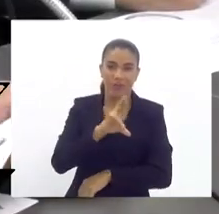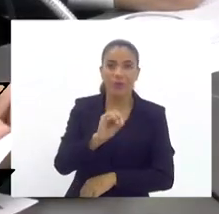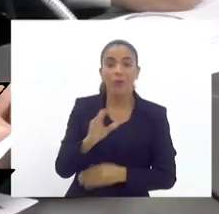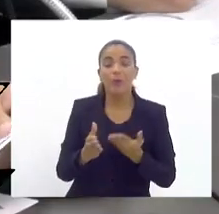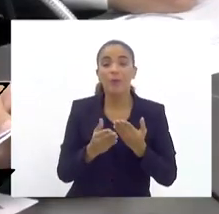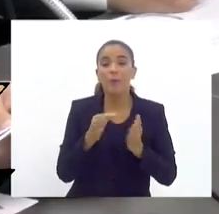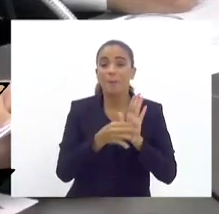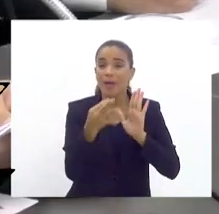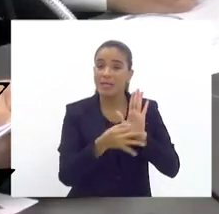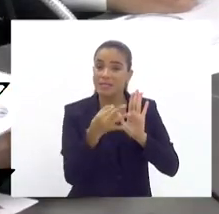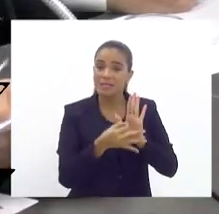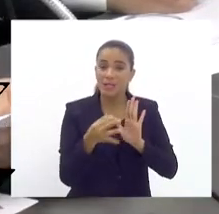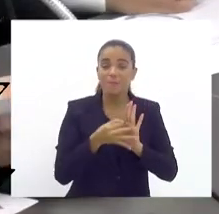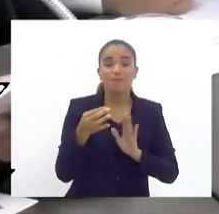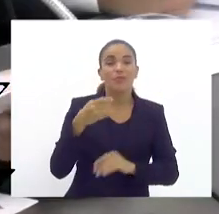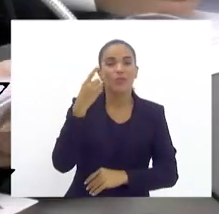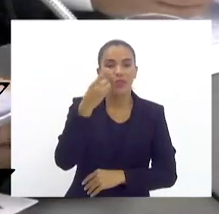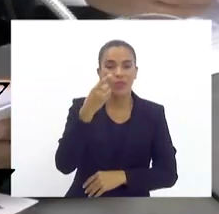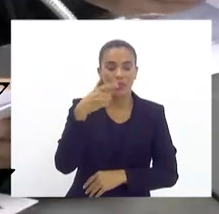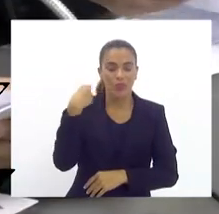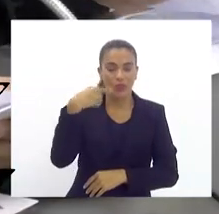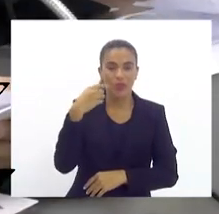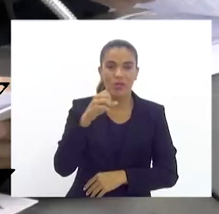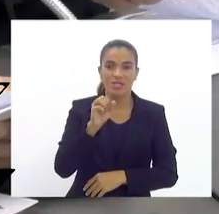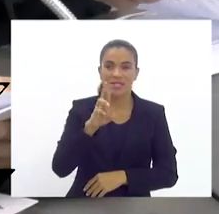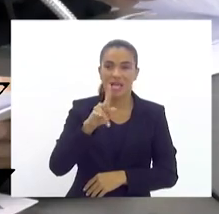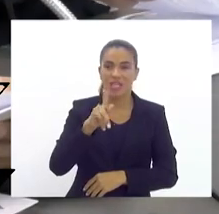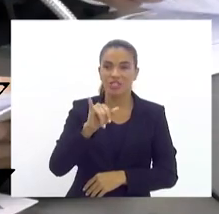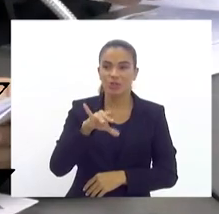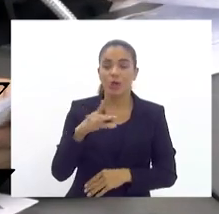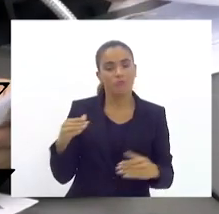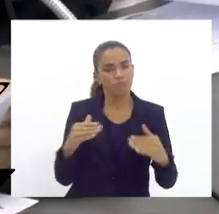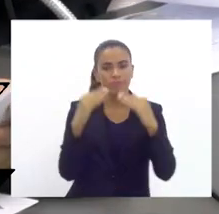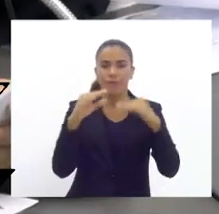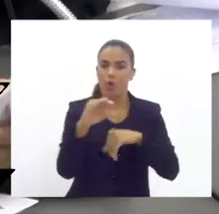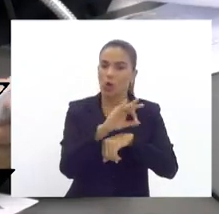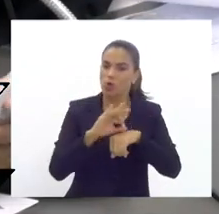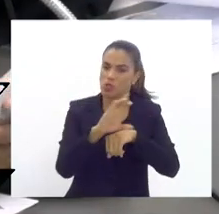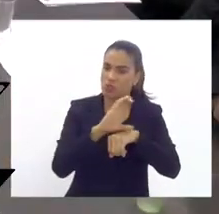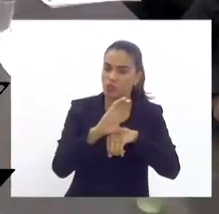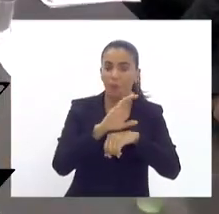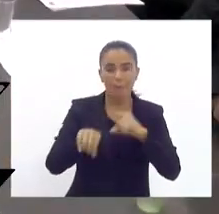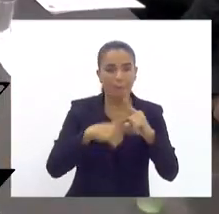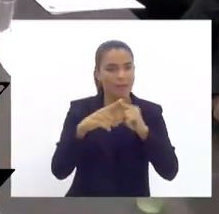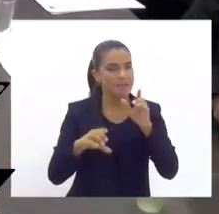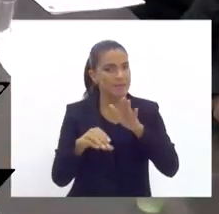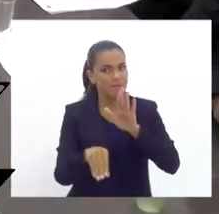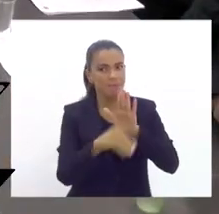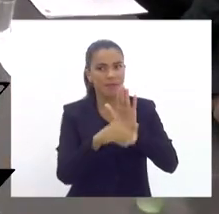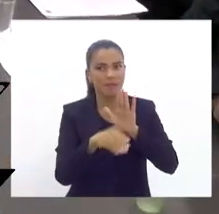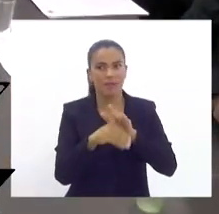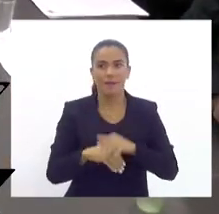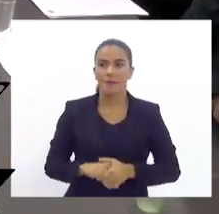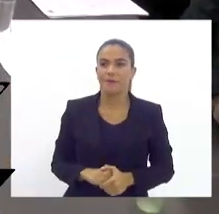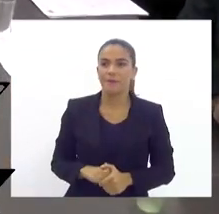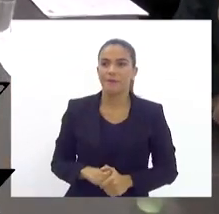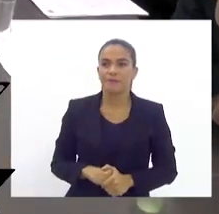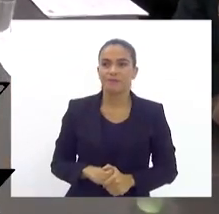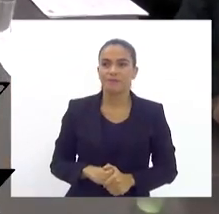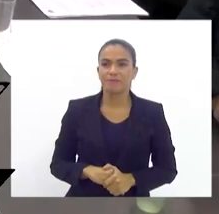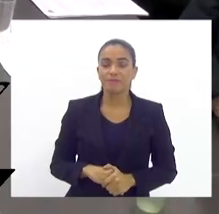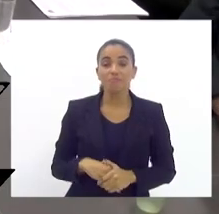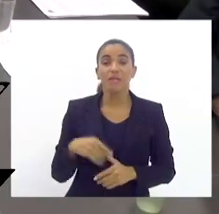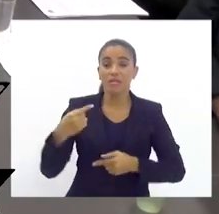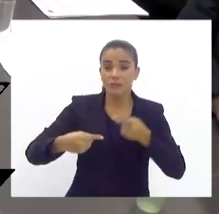deputado doutor Serginho. Parecer pela constitucionalidade com emendas. Em